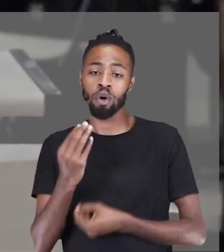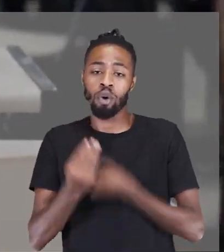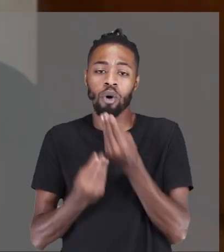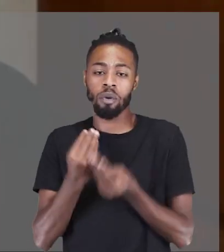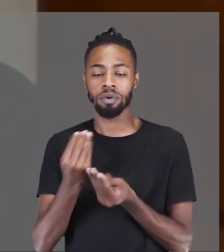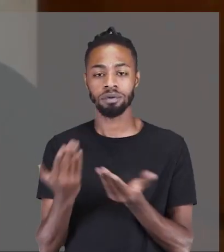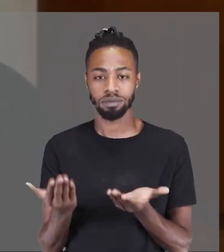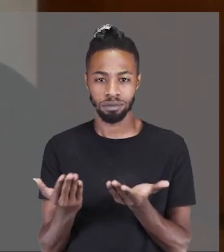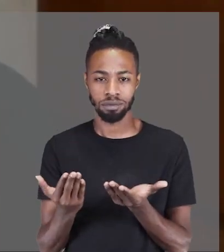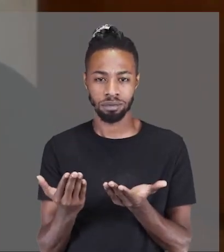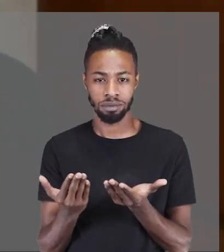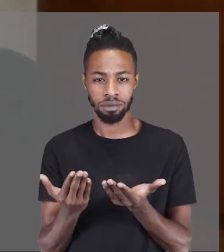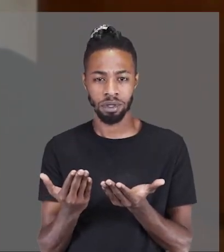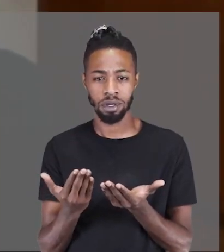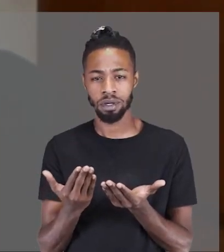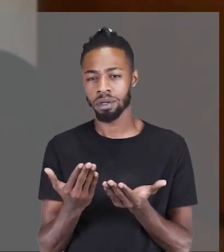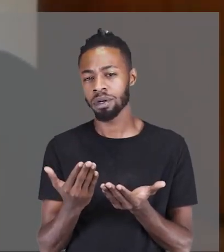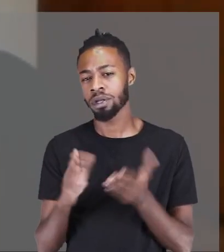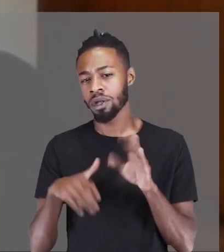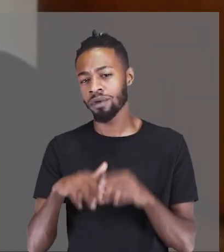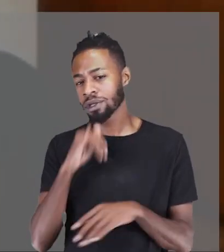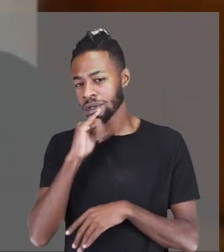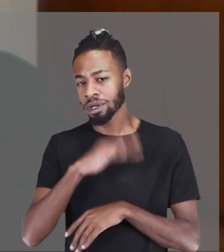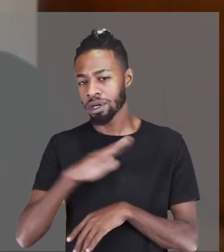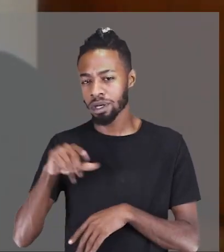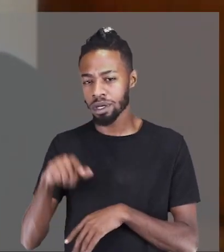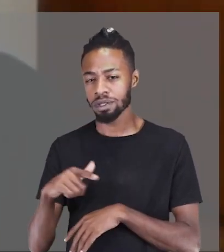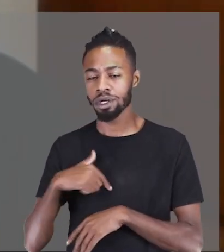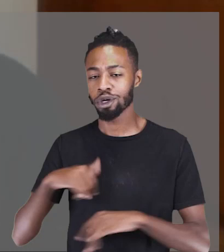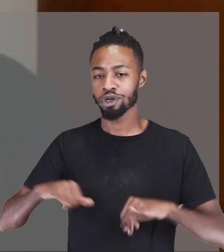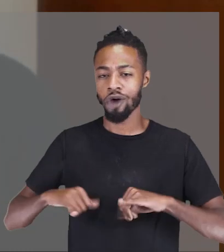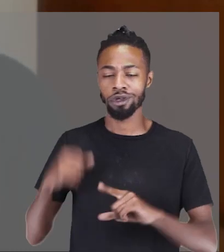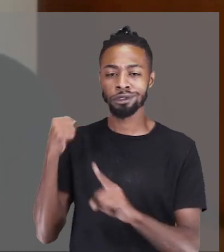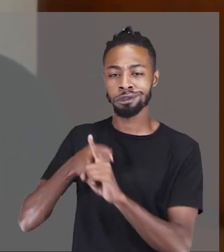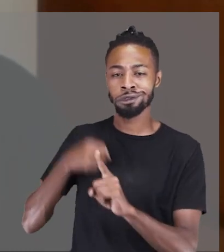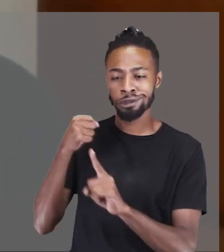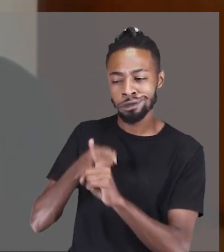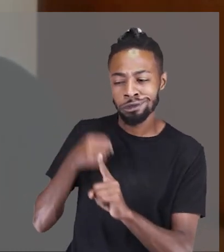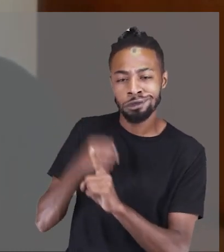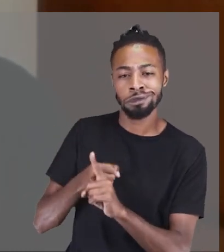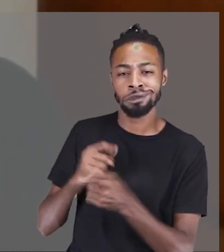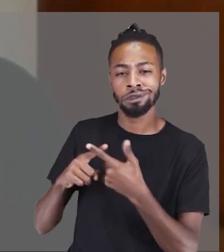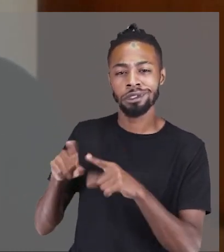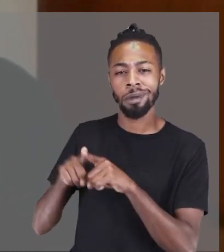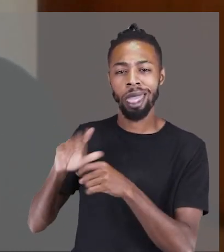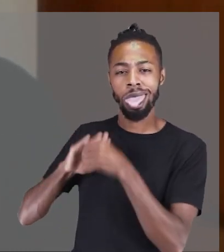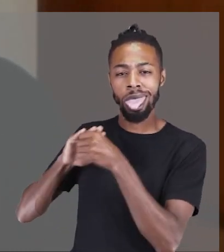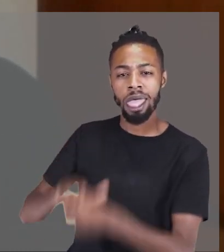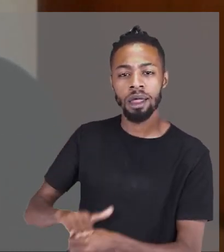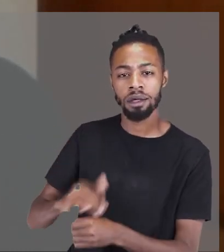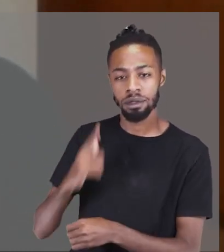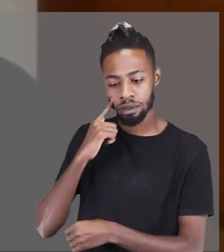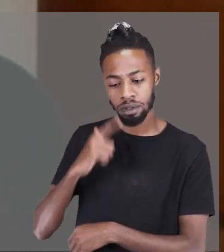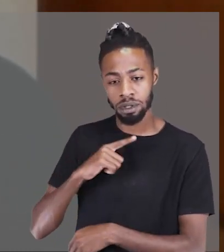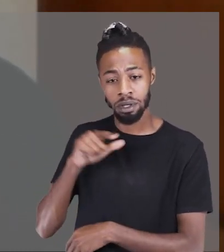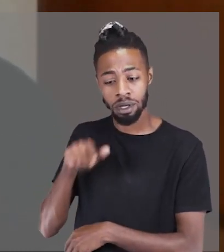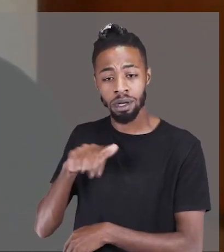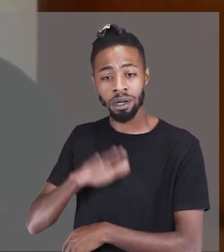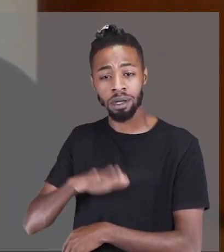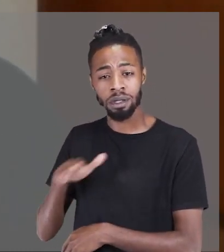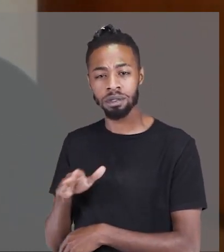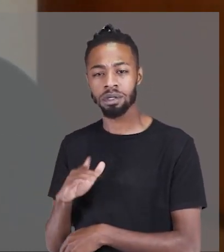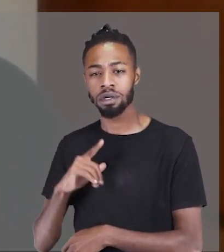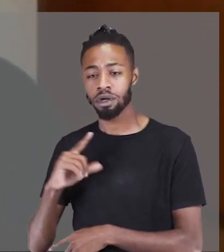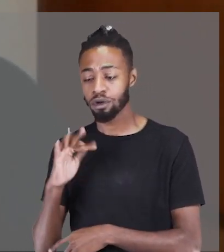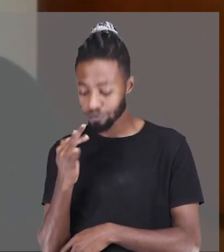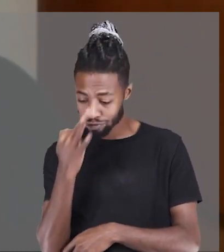obviamente, não é? De uma criança que é espancada, que é maltratada, que é abusada, então ela vai